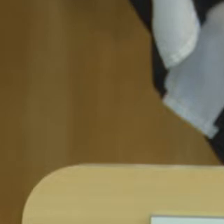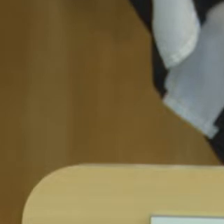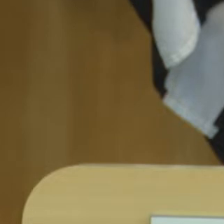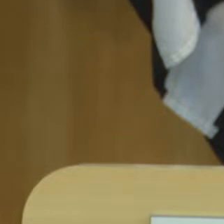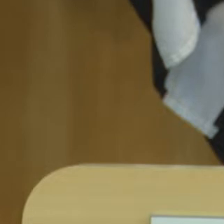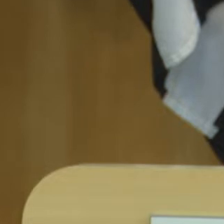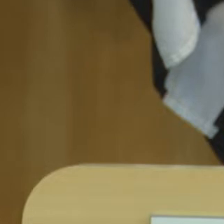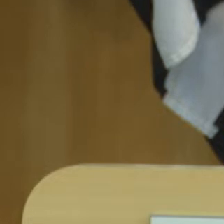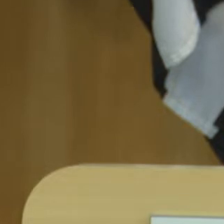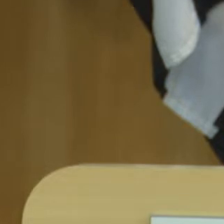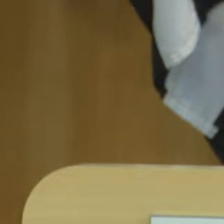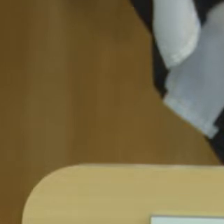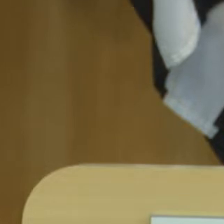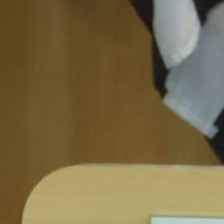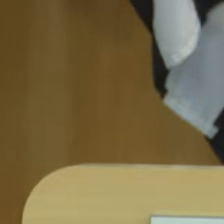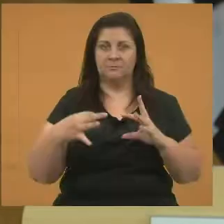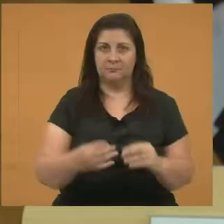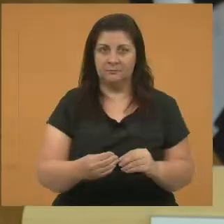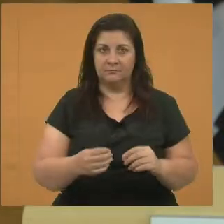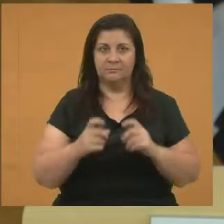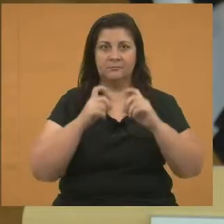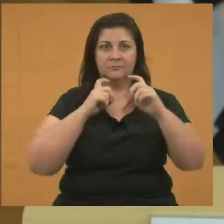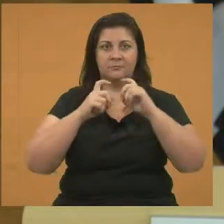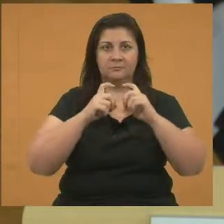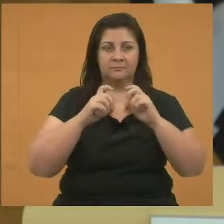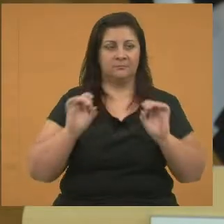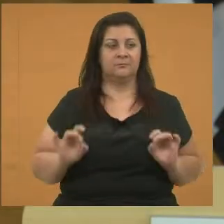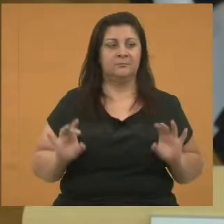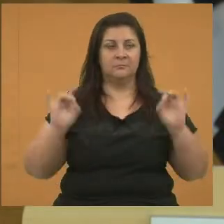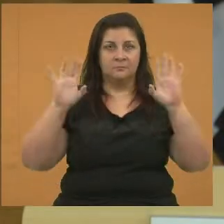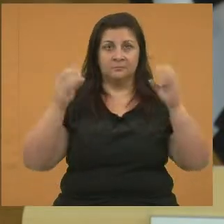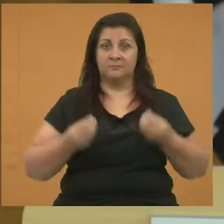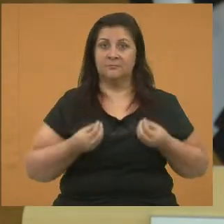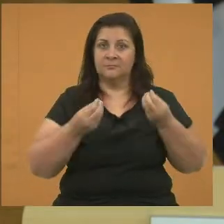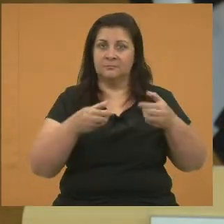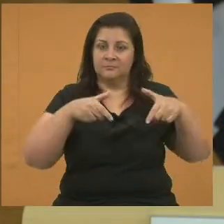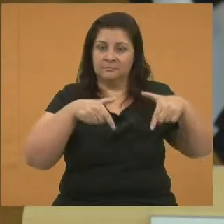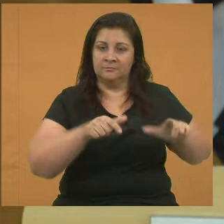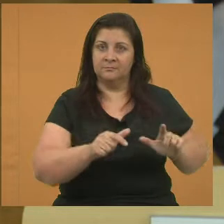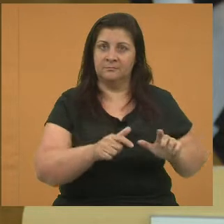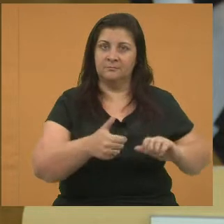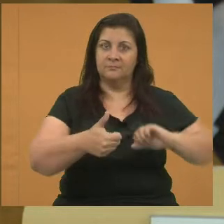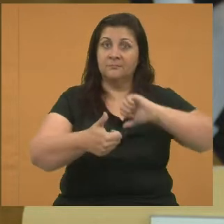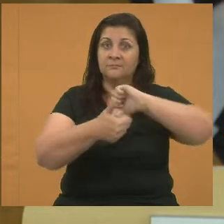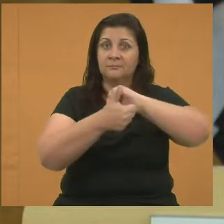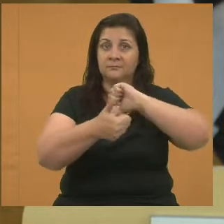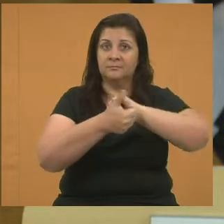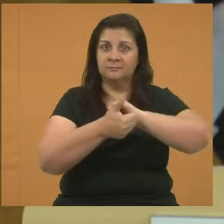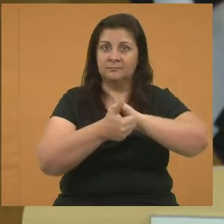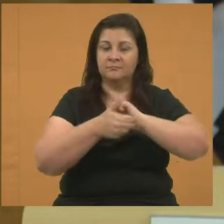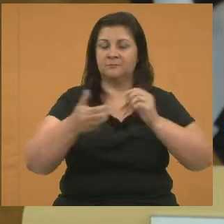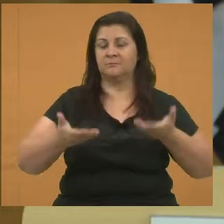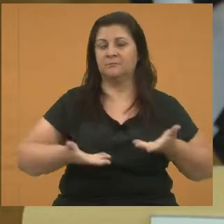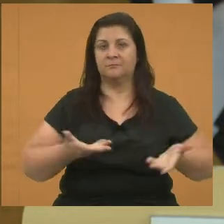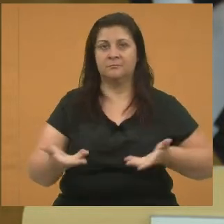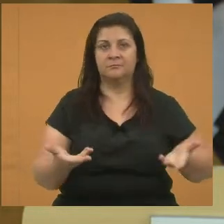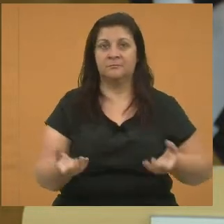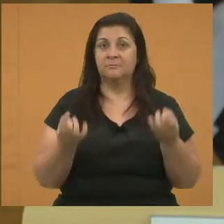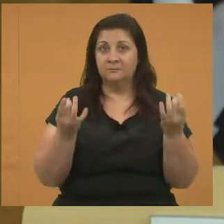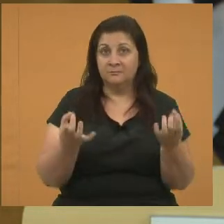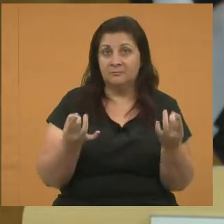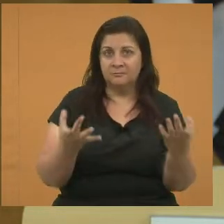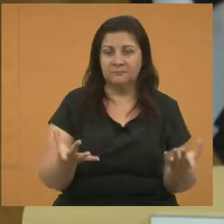Agradecemos a presença de todos à sessão solene para a entrega do Certificado de Qualidade de Serviços